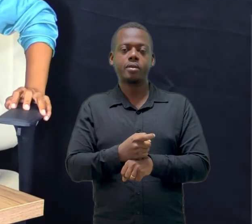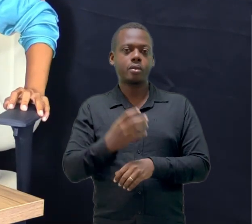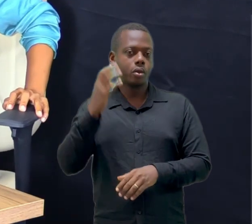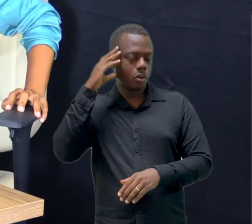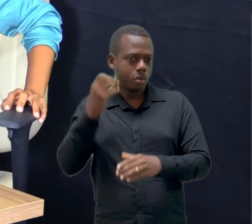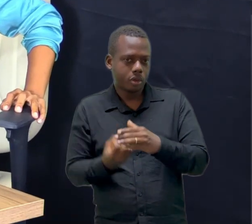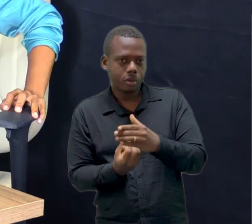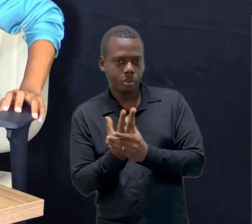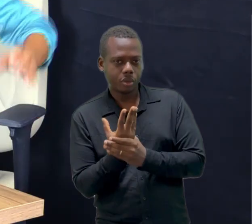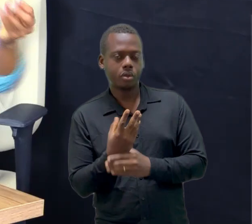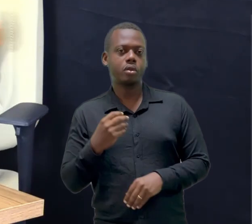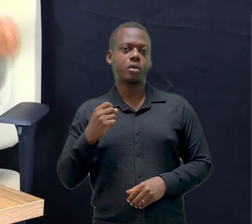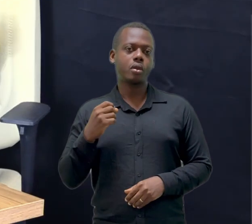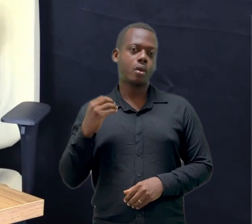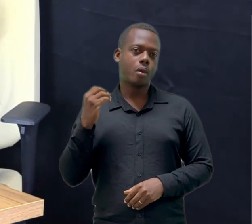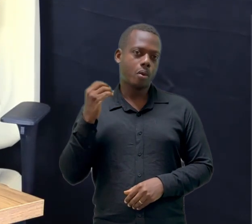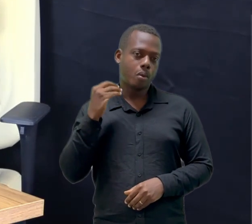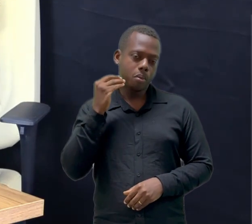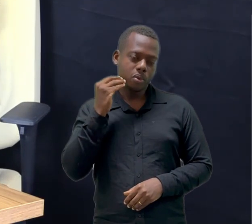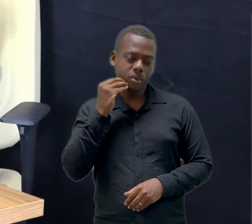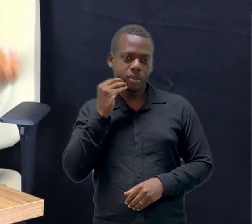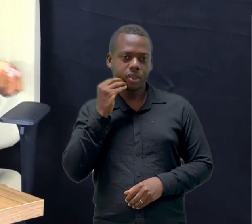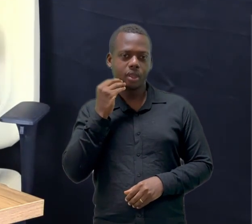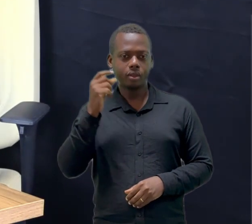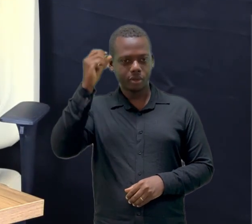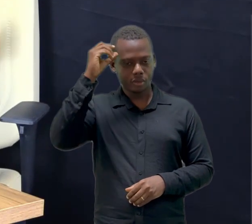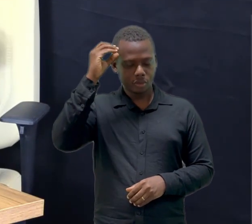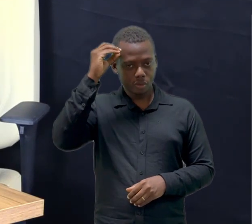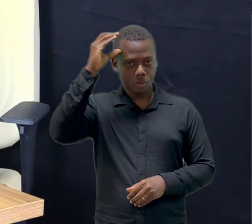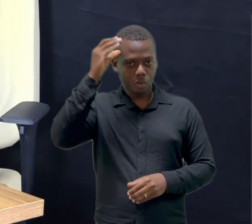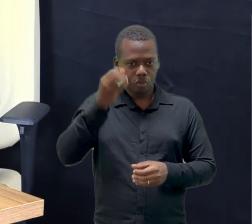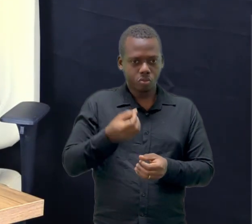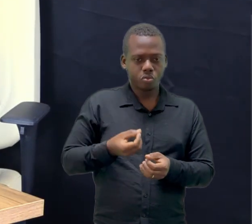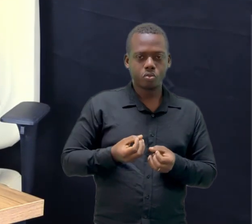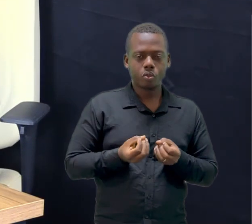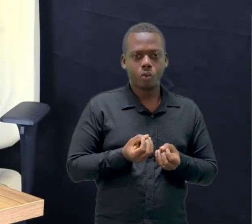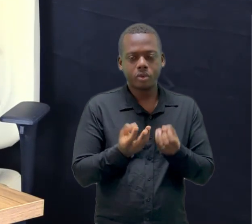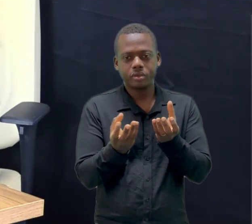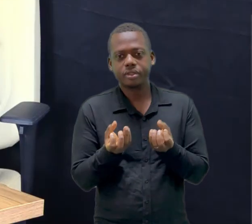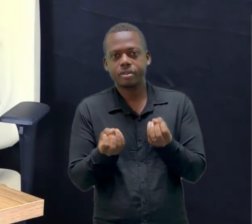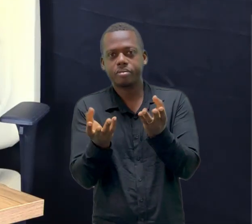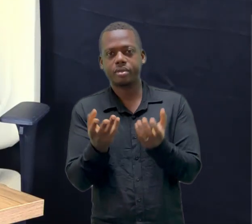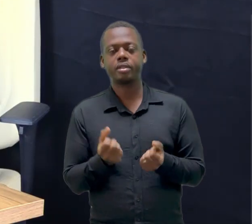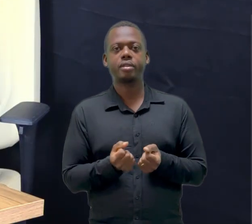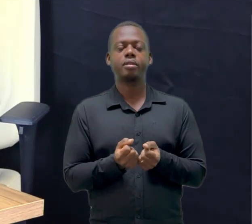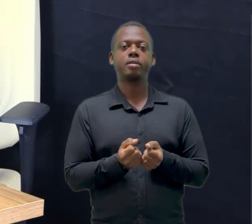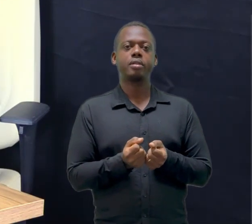uma oportunidade da gente transmitir um pouquinho desse conhecimento e tirar as pessoas um pouquinho dessa escuridão, dessa